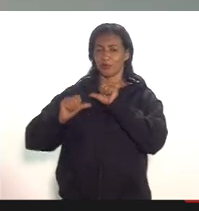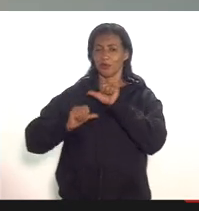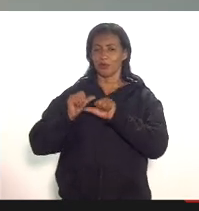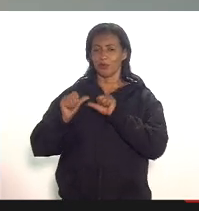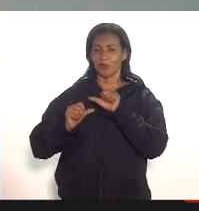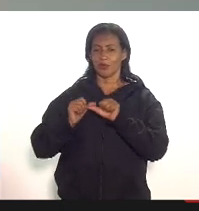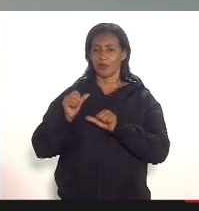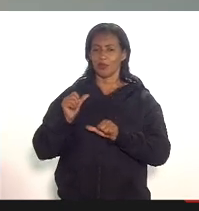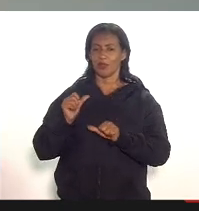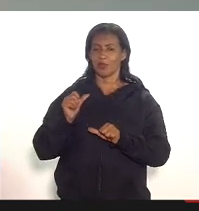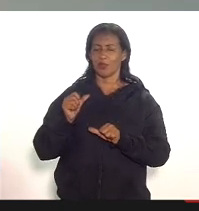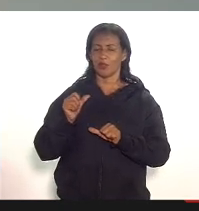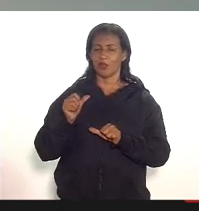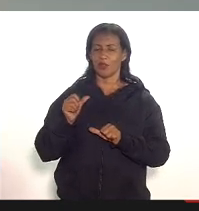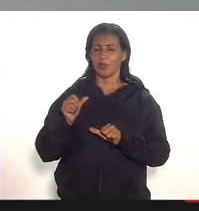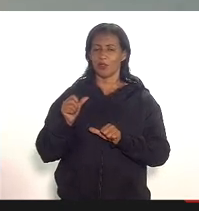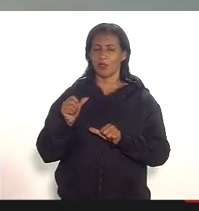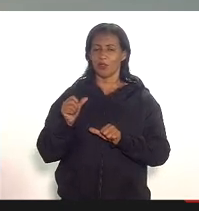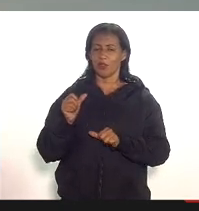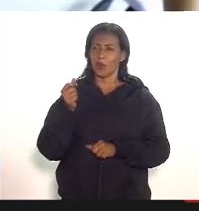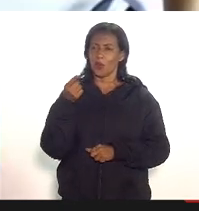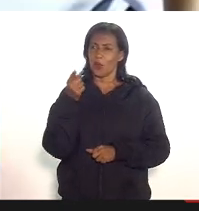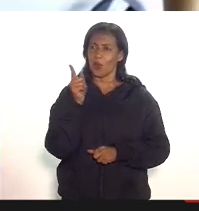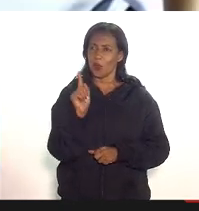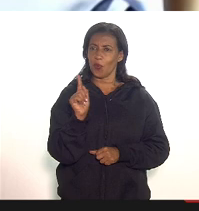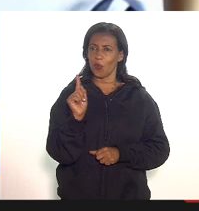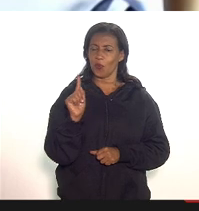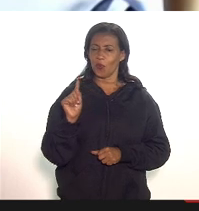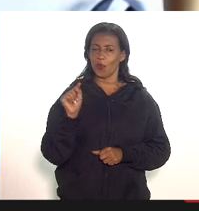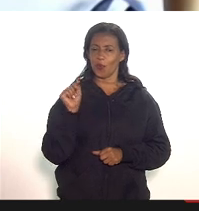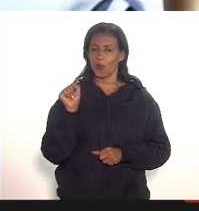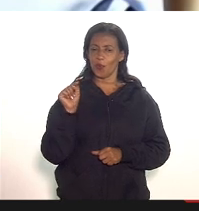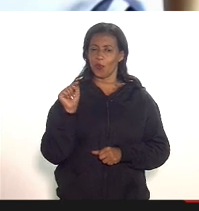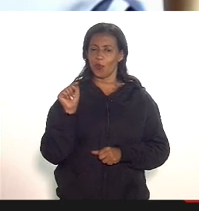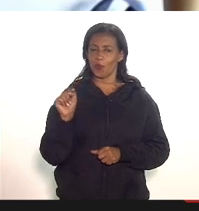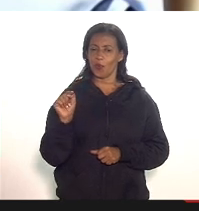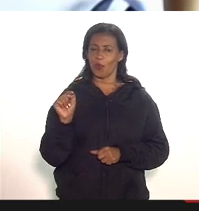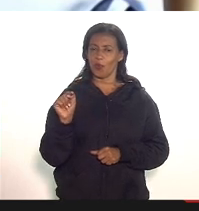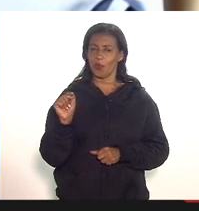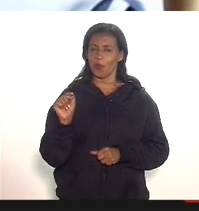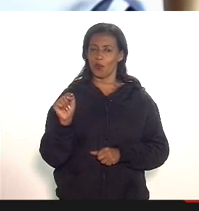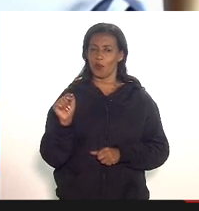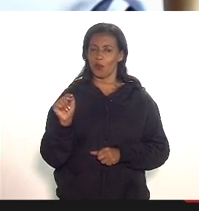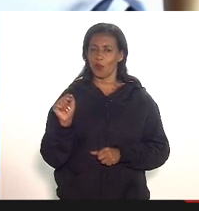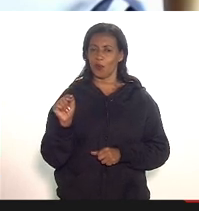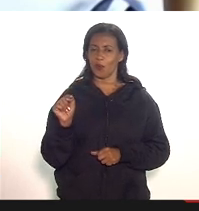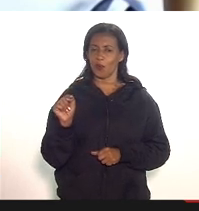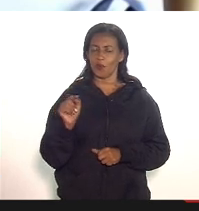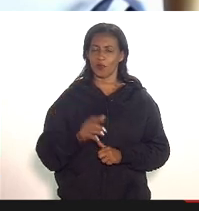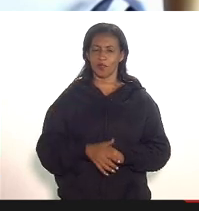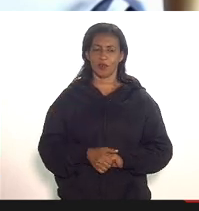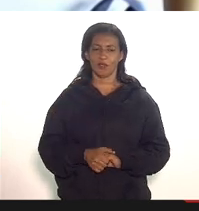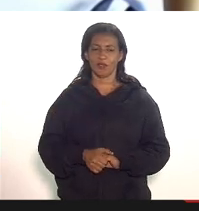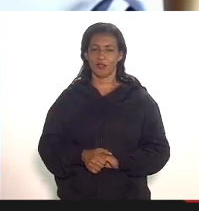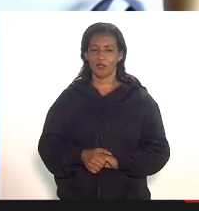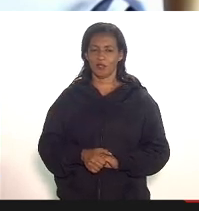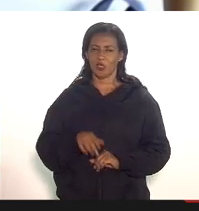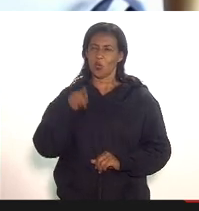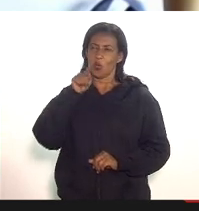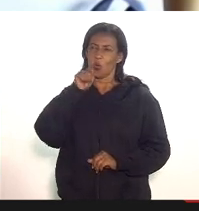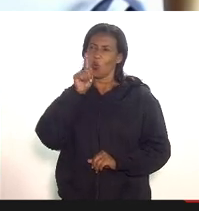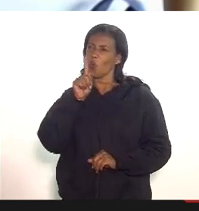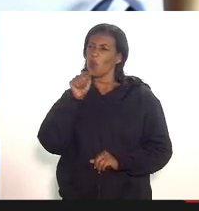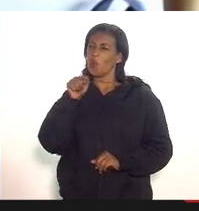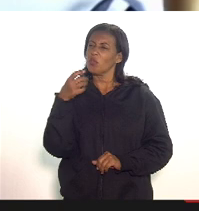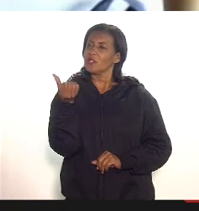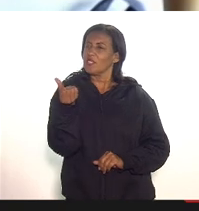.6